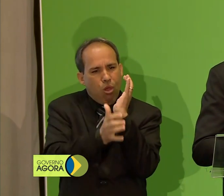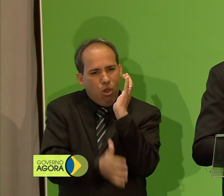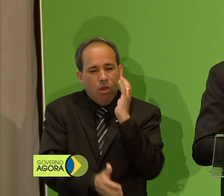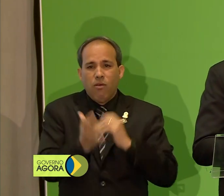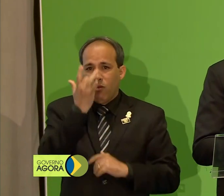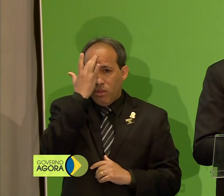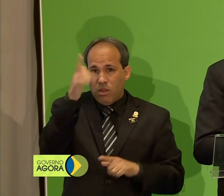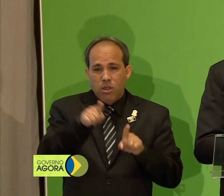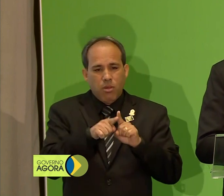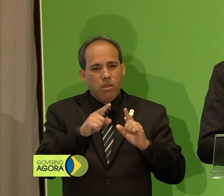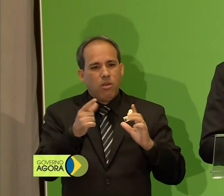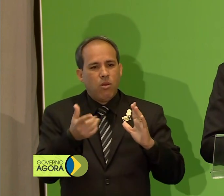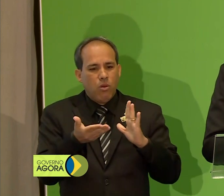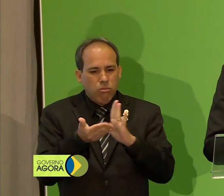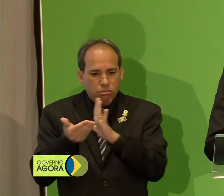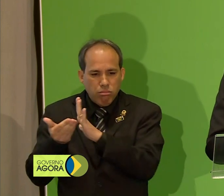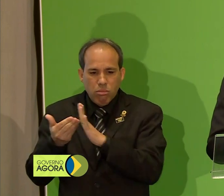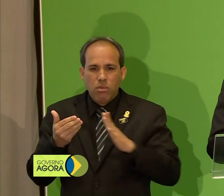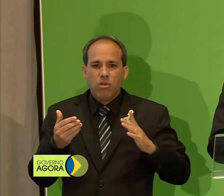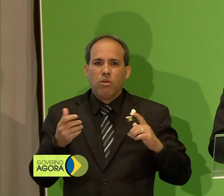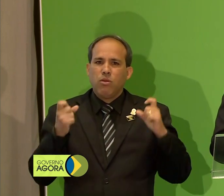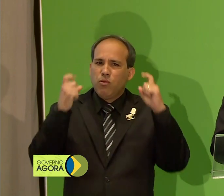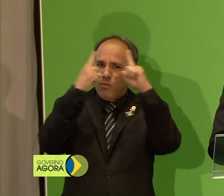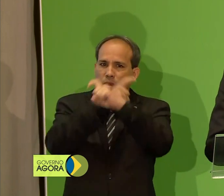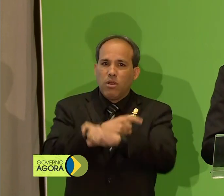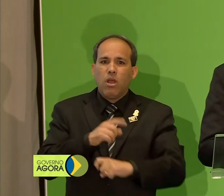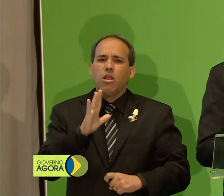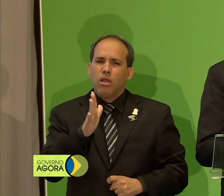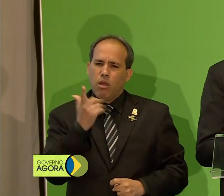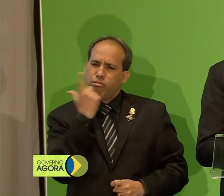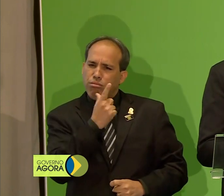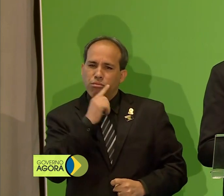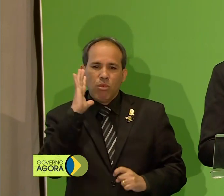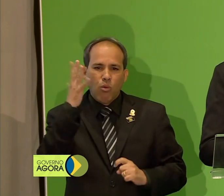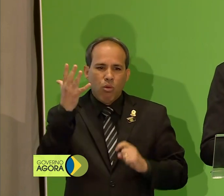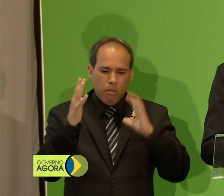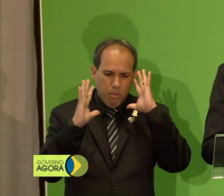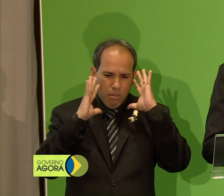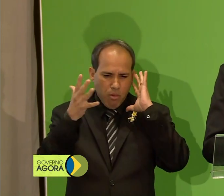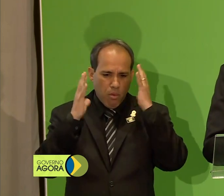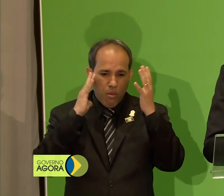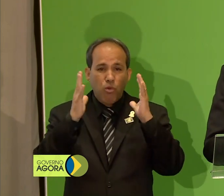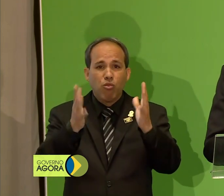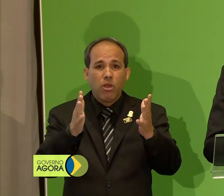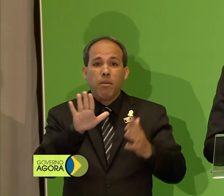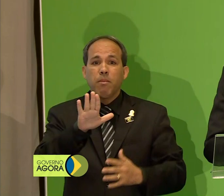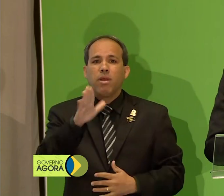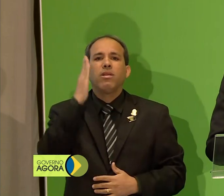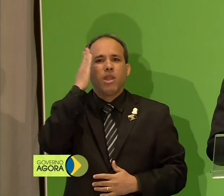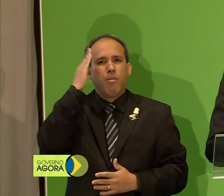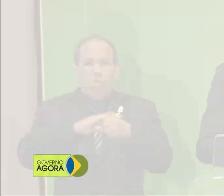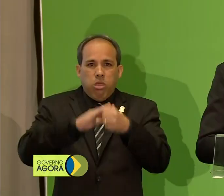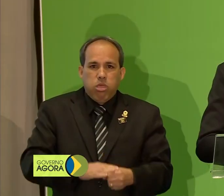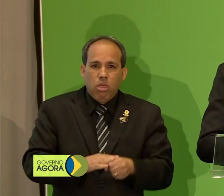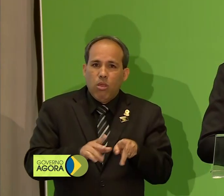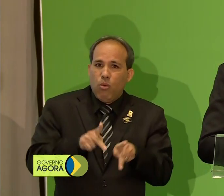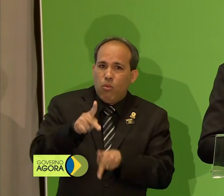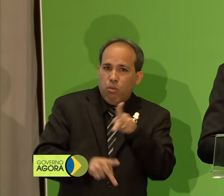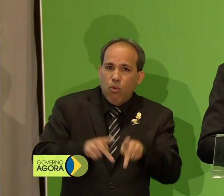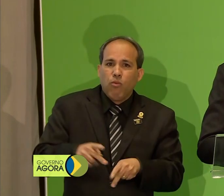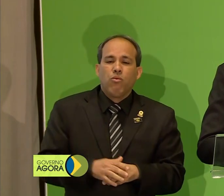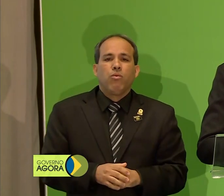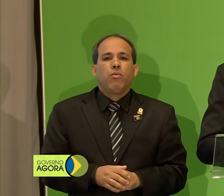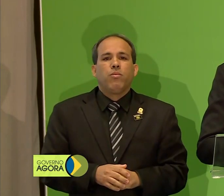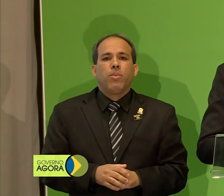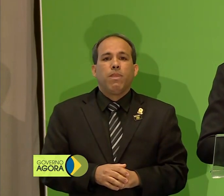desregulamentar. Algumas medidas já tomamos, mas sabemos que não são suficientes. O Brasil